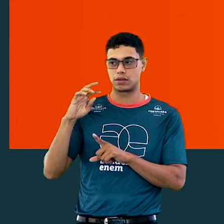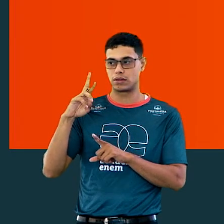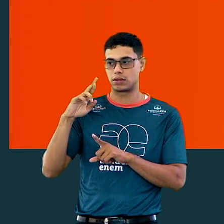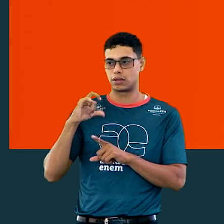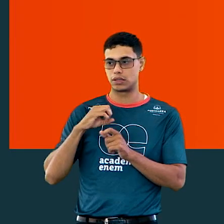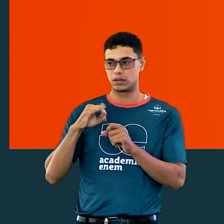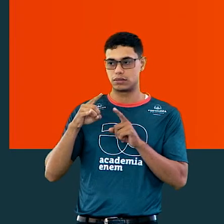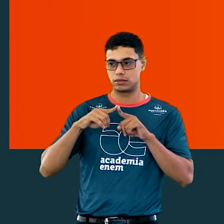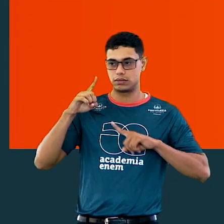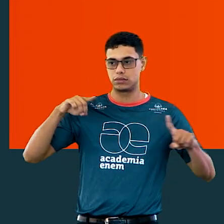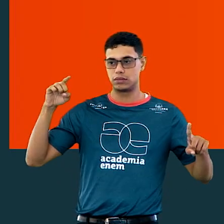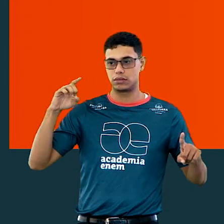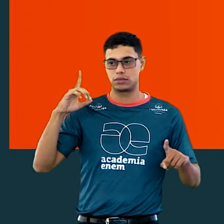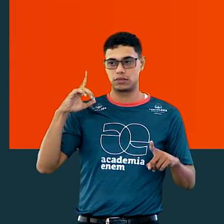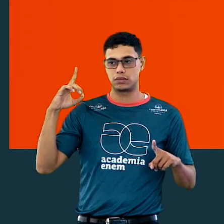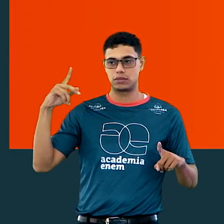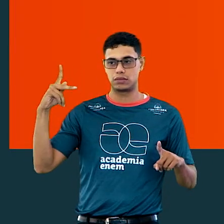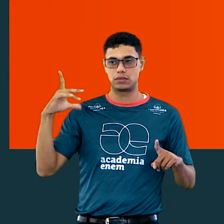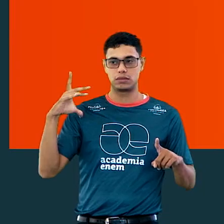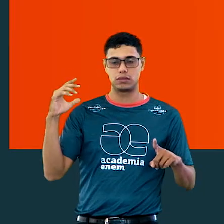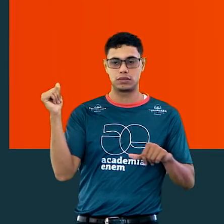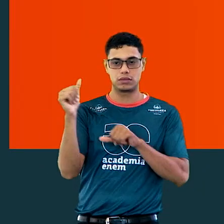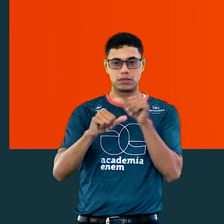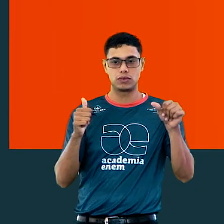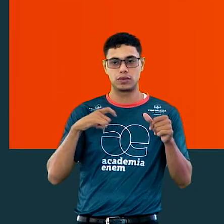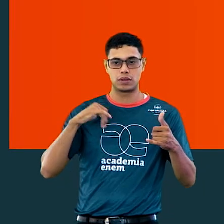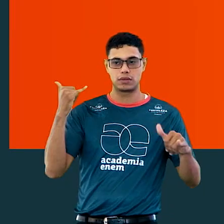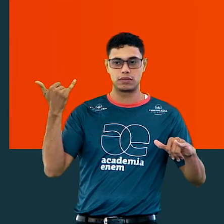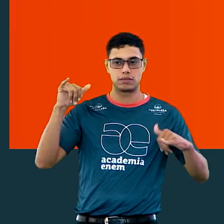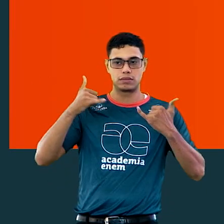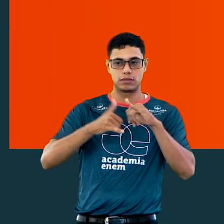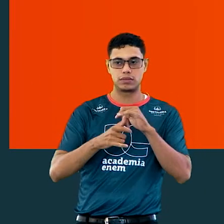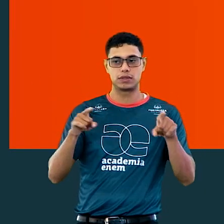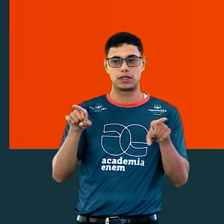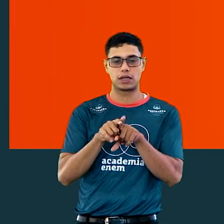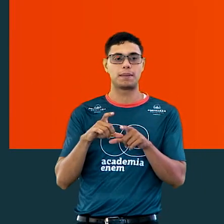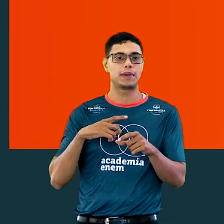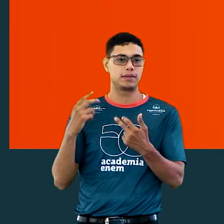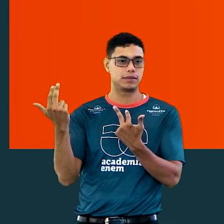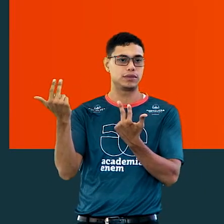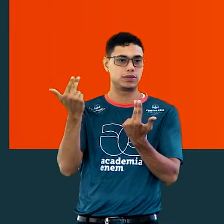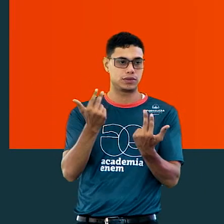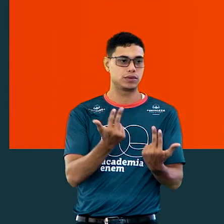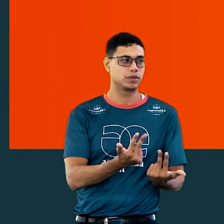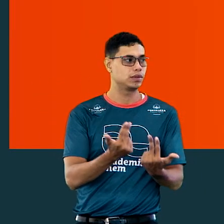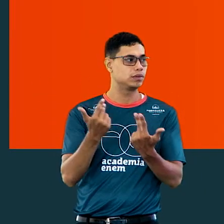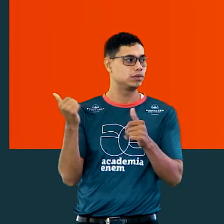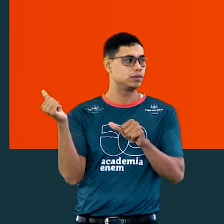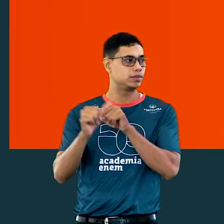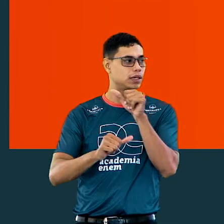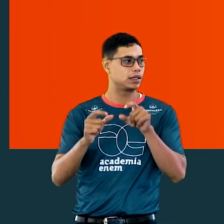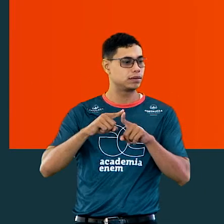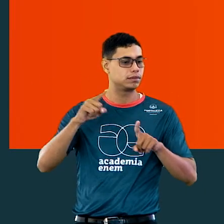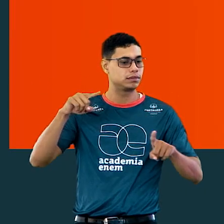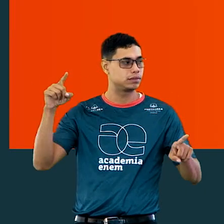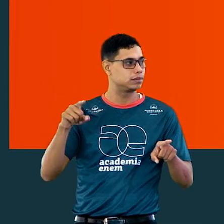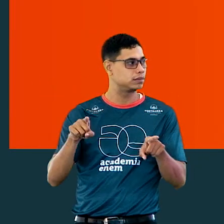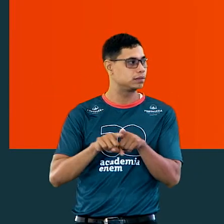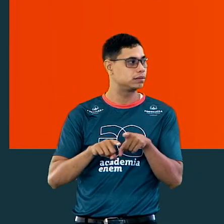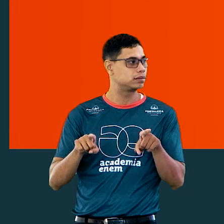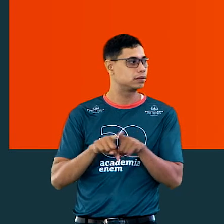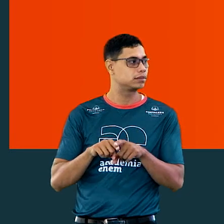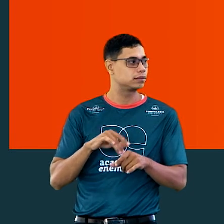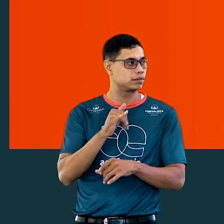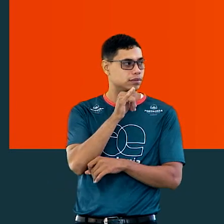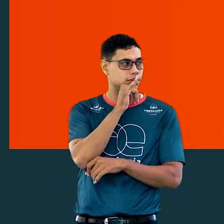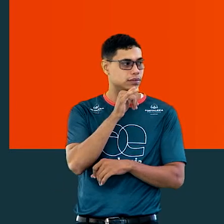vario a DDP, a corrente varia nas mesmas proporções. Vou melhorar.